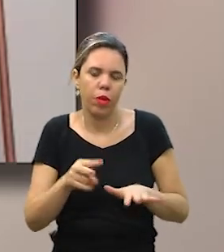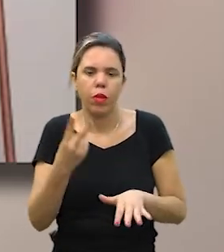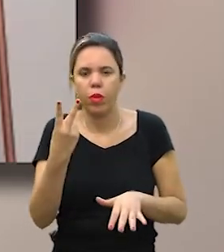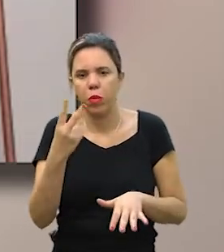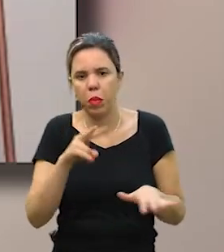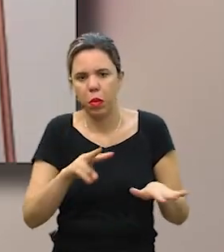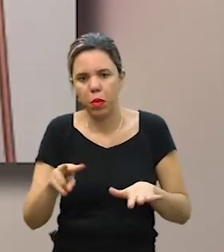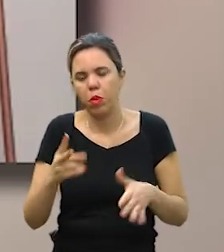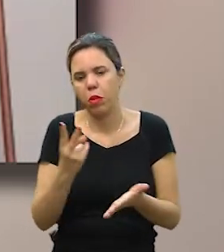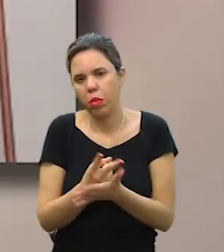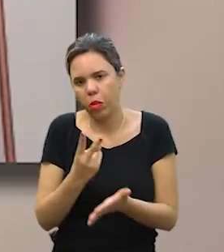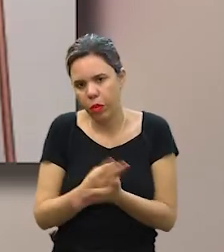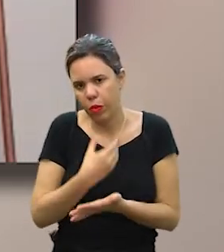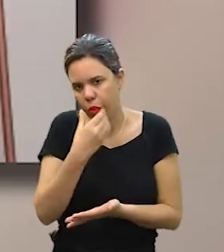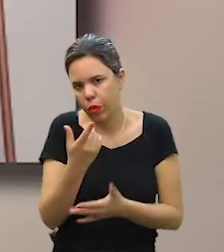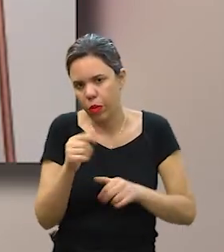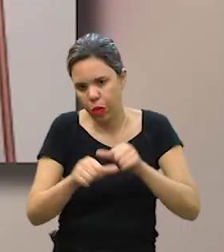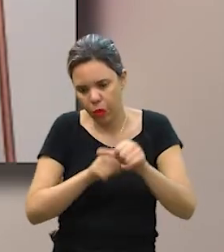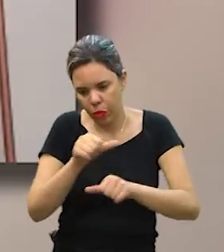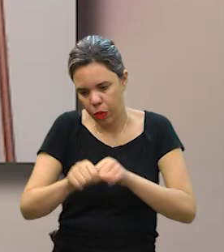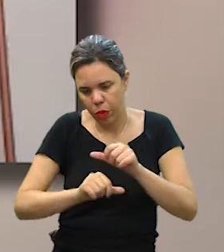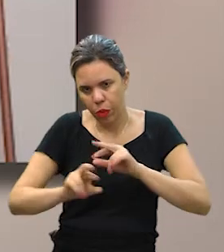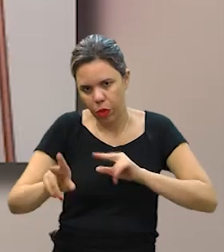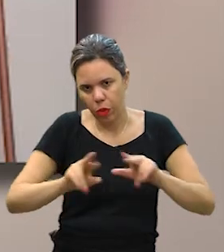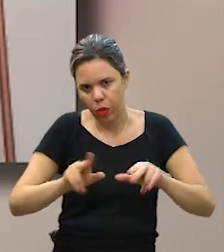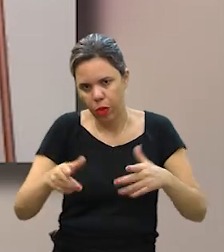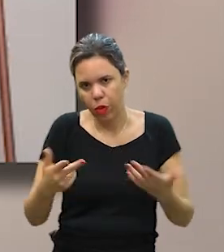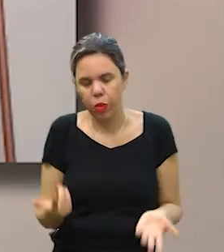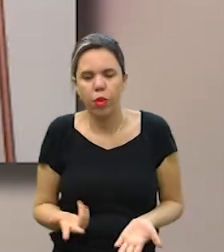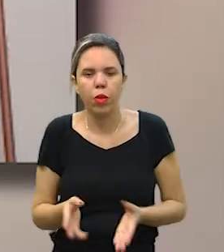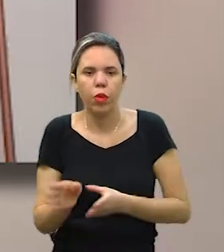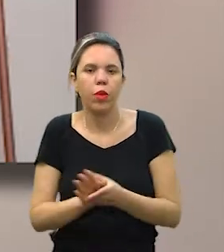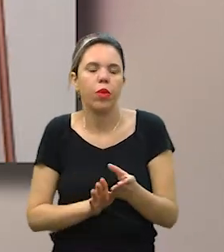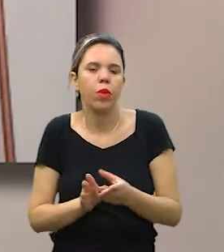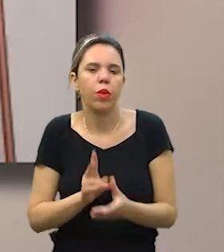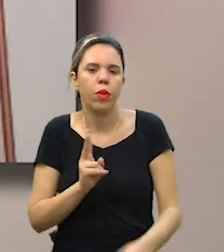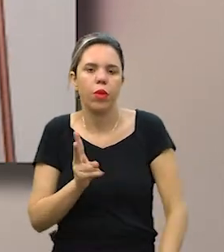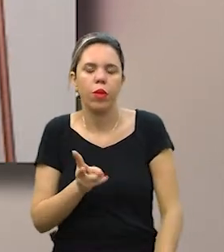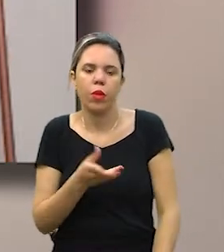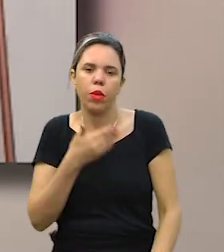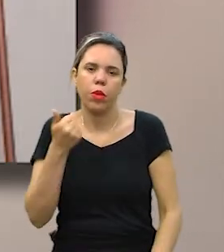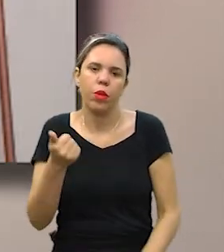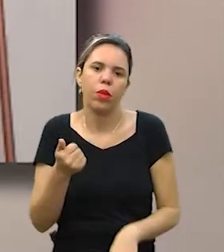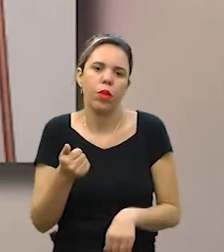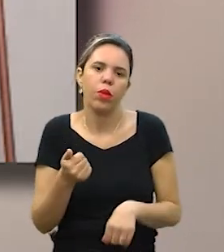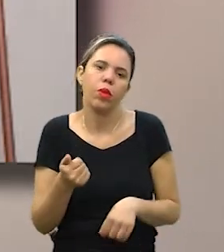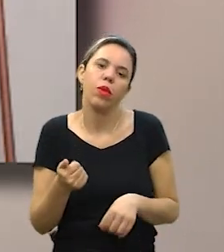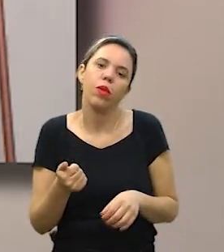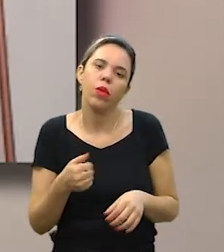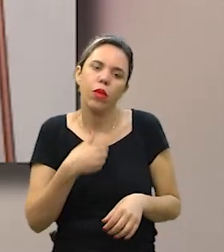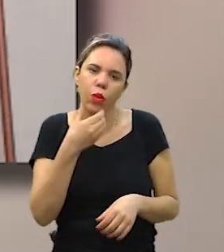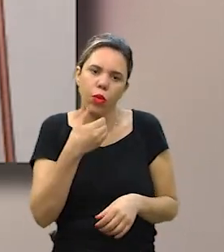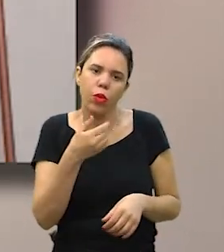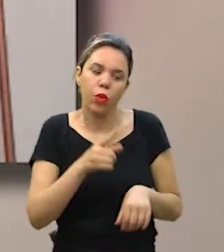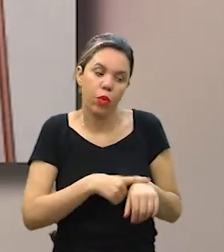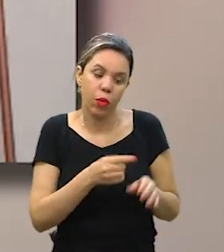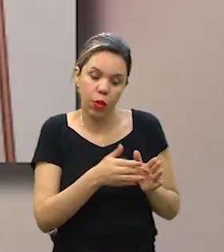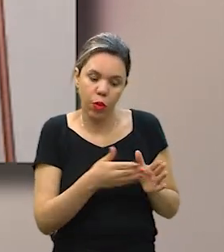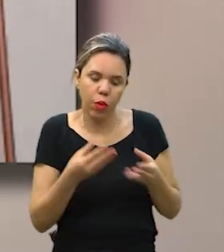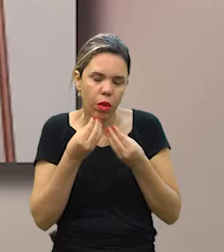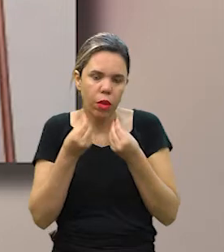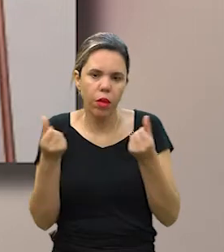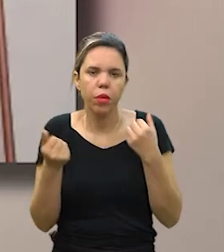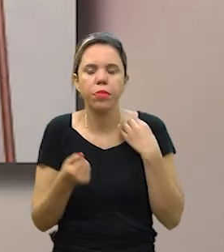1 semana, 2 semanas, a mesma fruta, tem variedades. E a gente orienta sempre preferir as frutas da estação, porque elas são